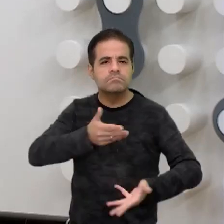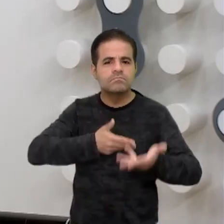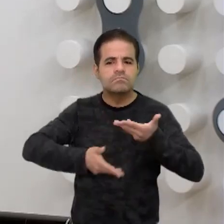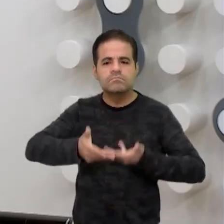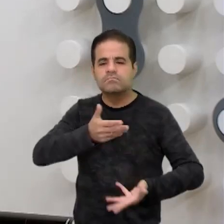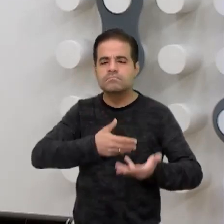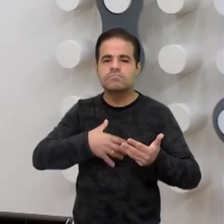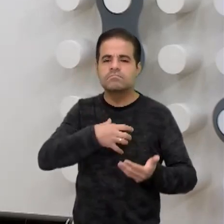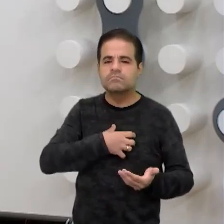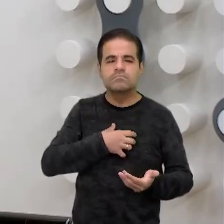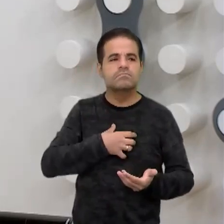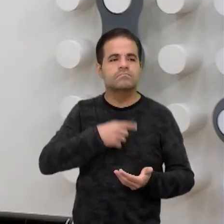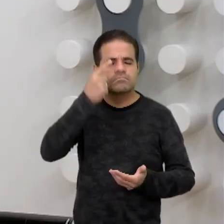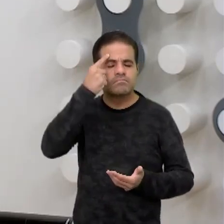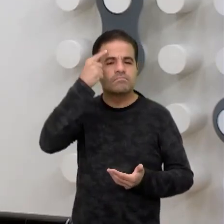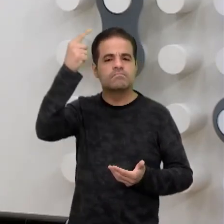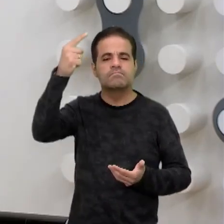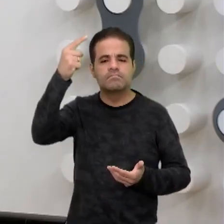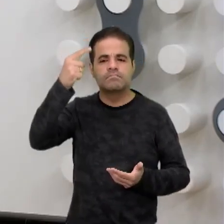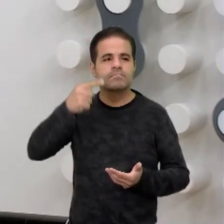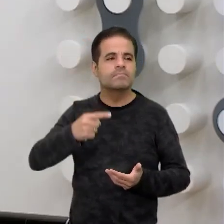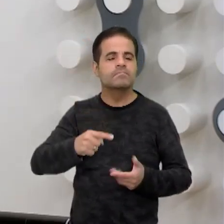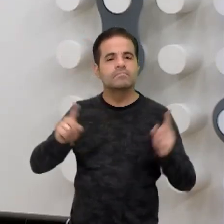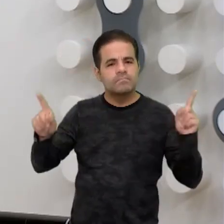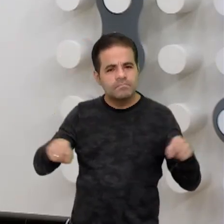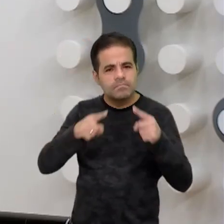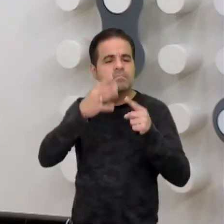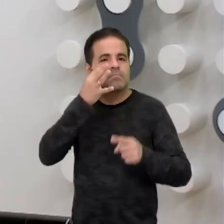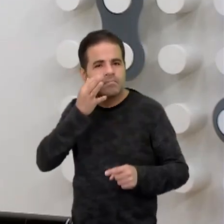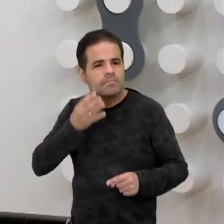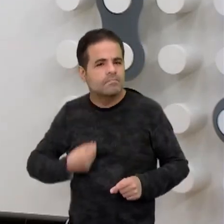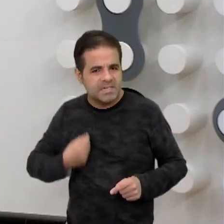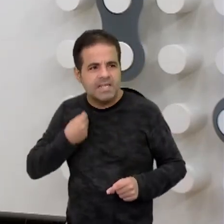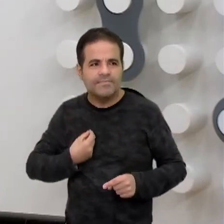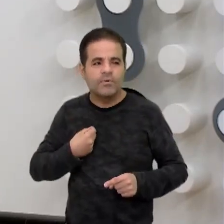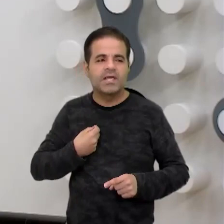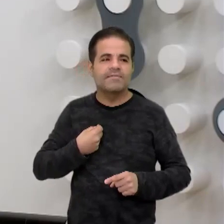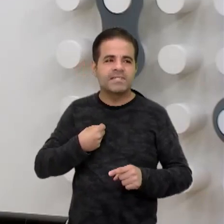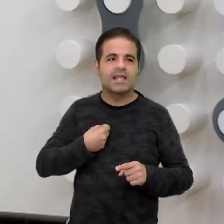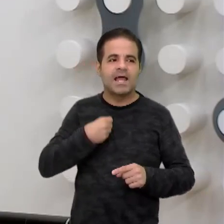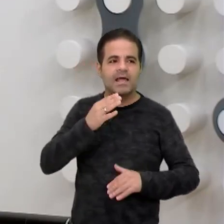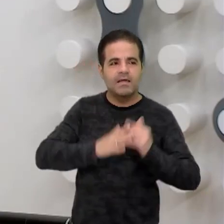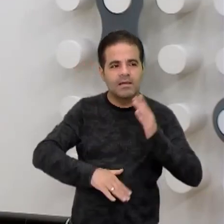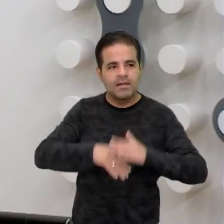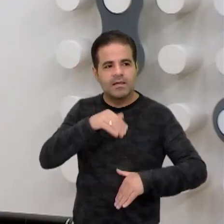uma ideia civilizadora pela música que estava presente inclusive num